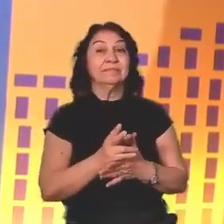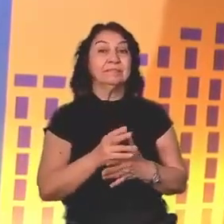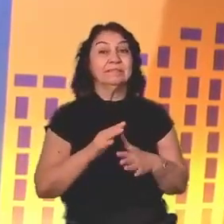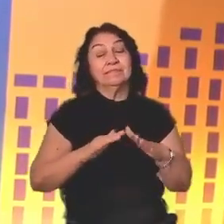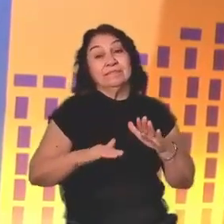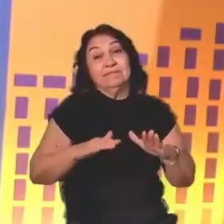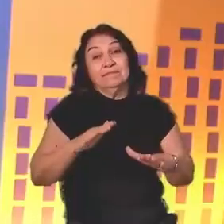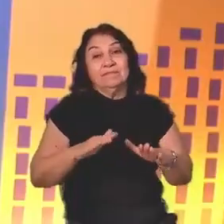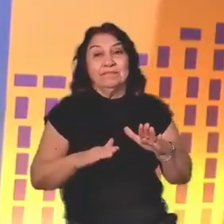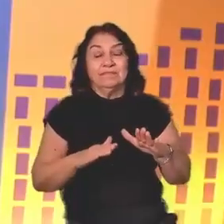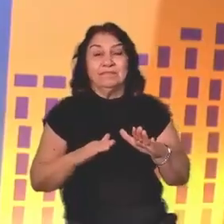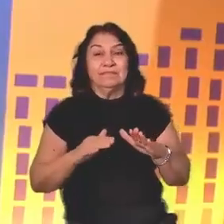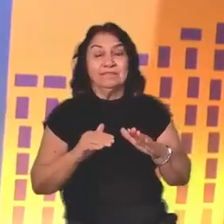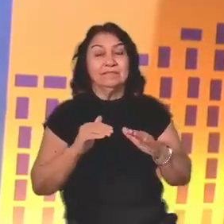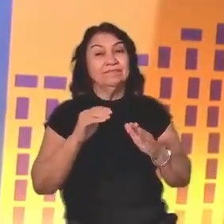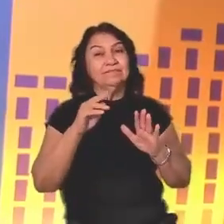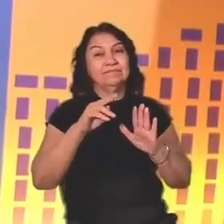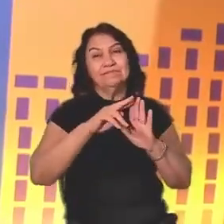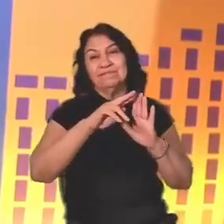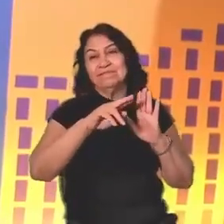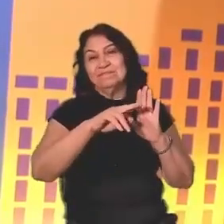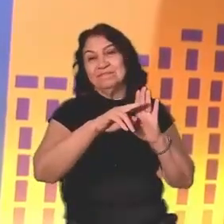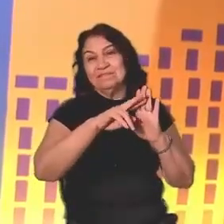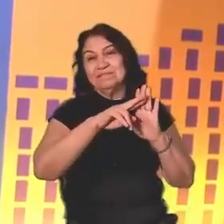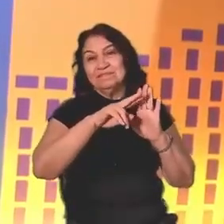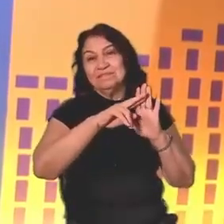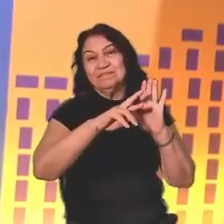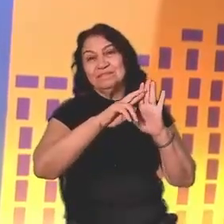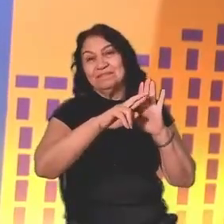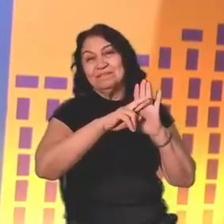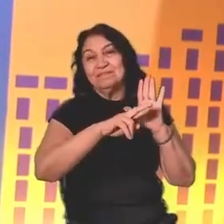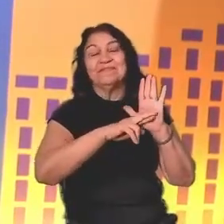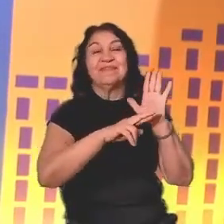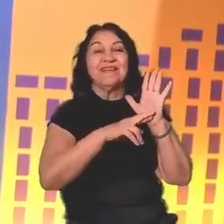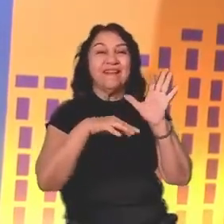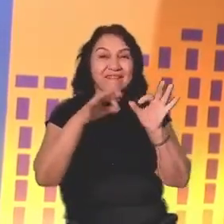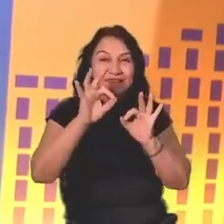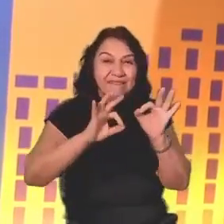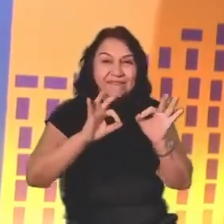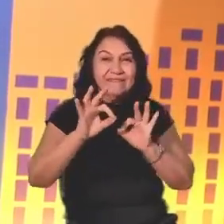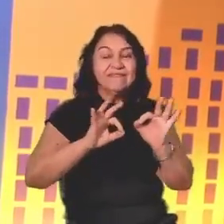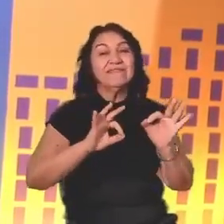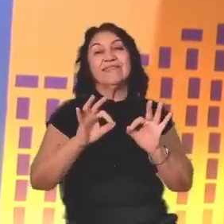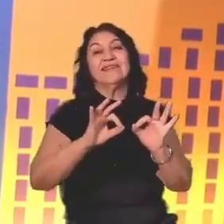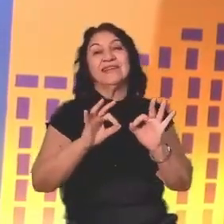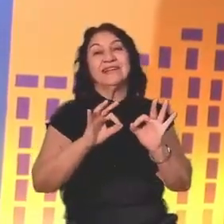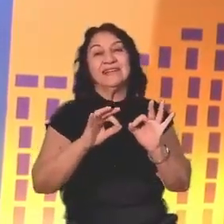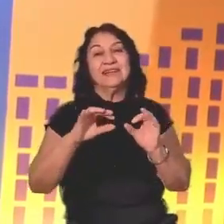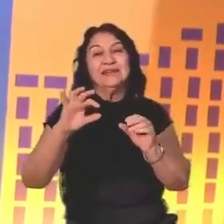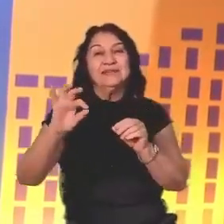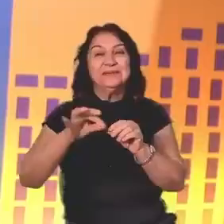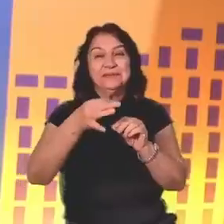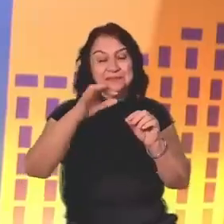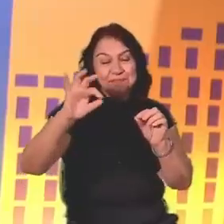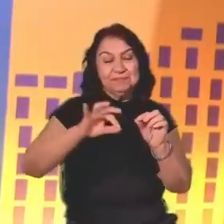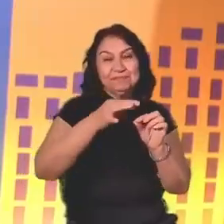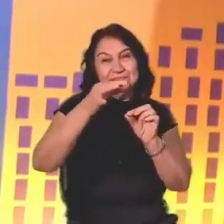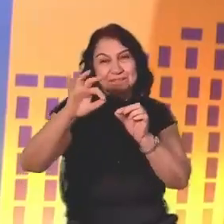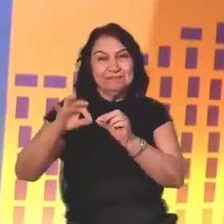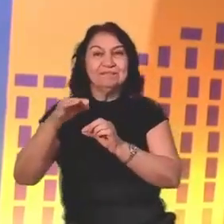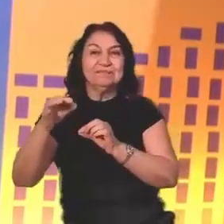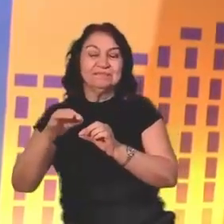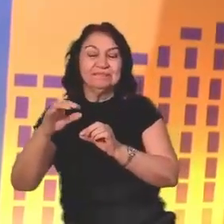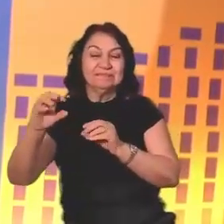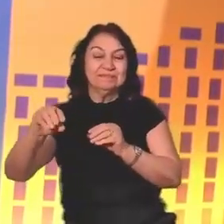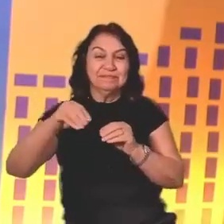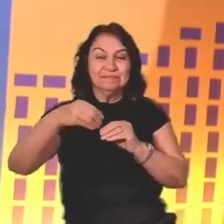mais organizada, porque é igual a Conceição falou, eu fiz uma coxa de retalho, que eu pus um